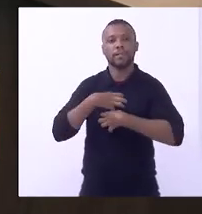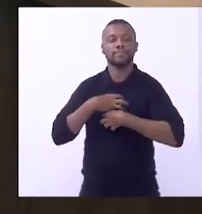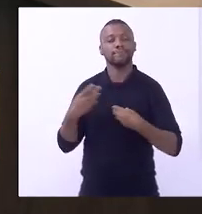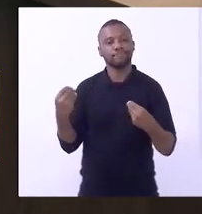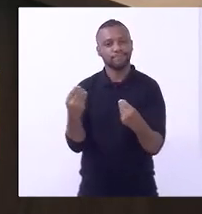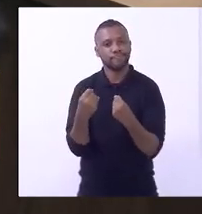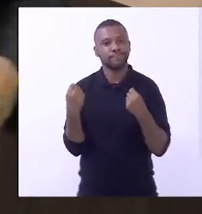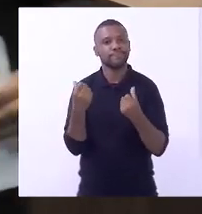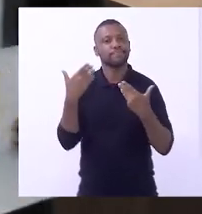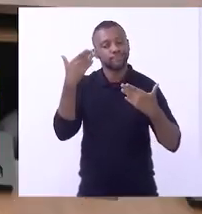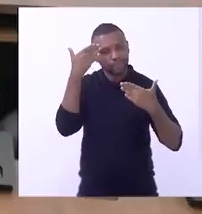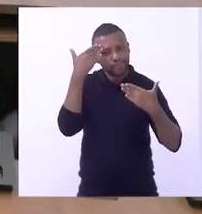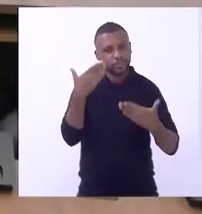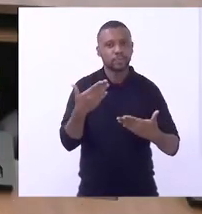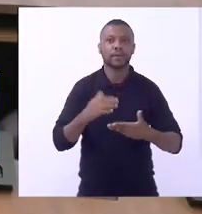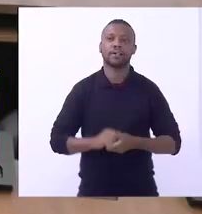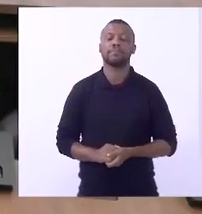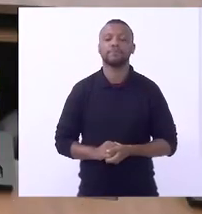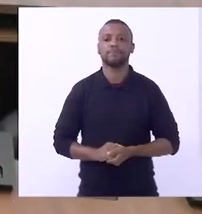obrigado.